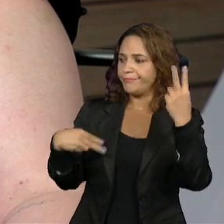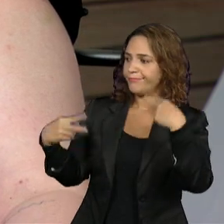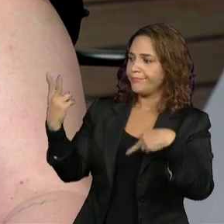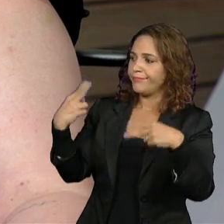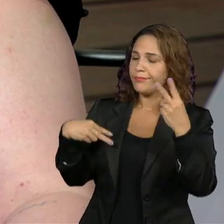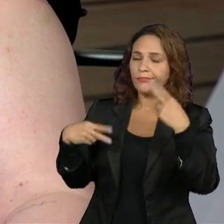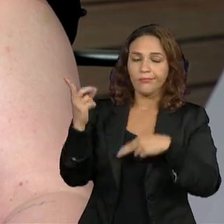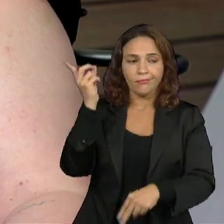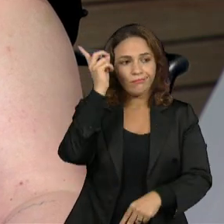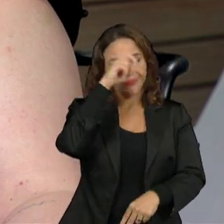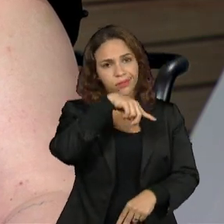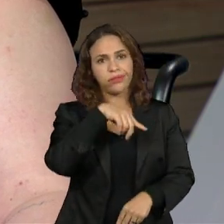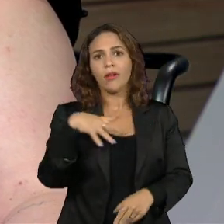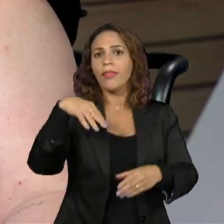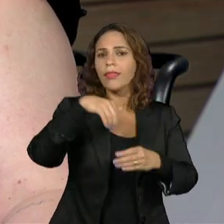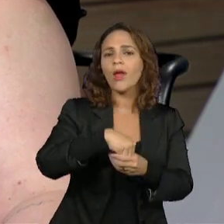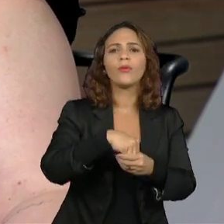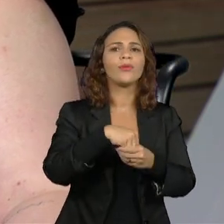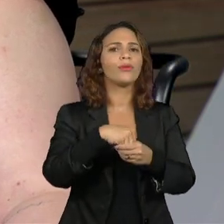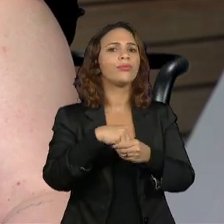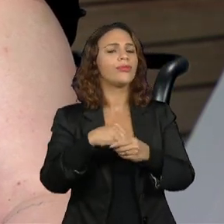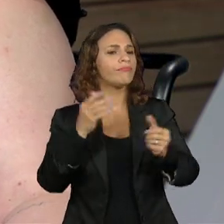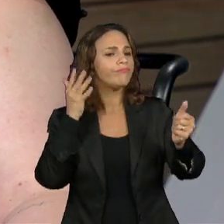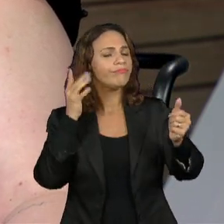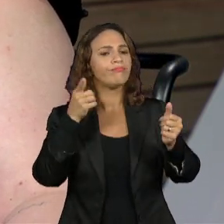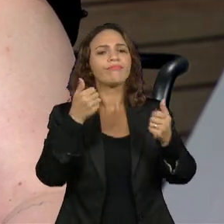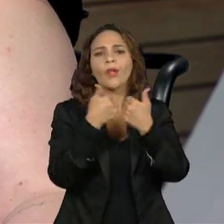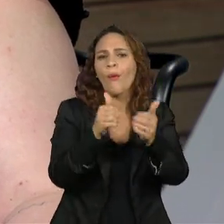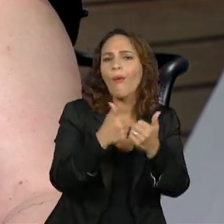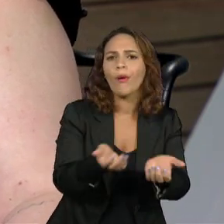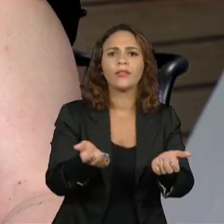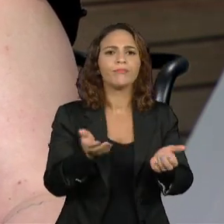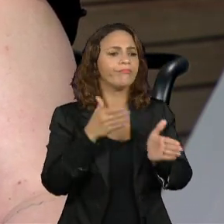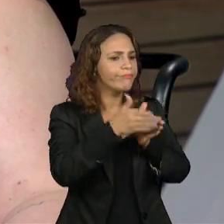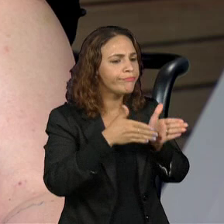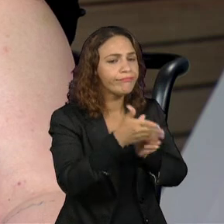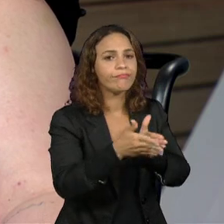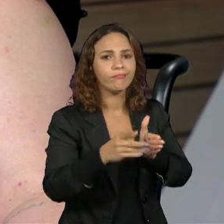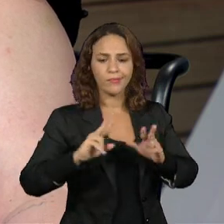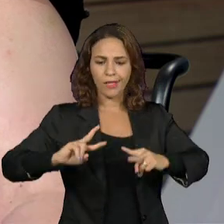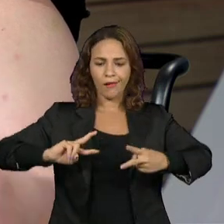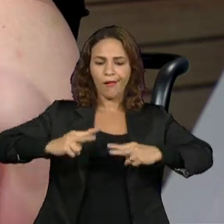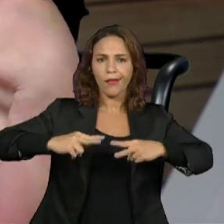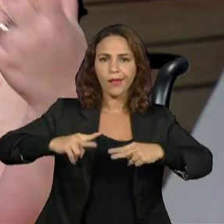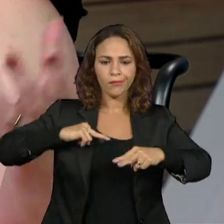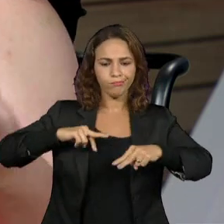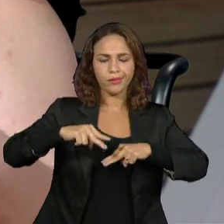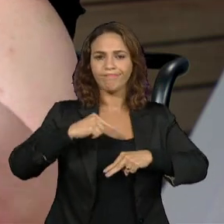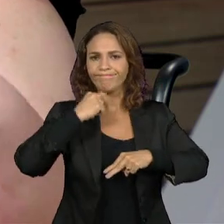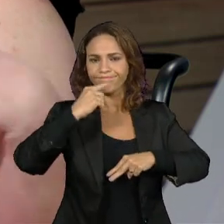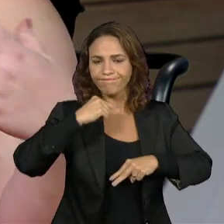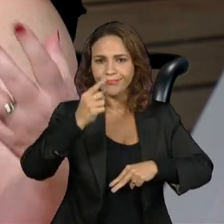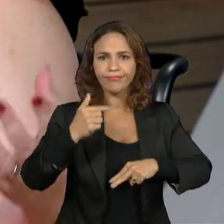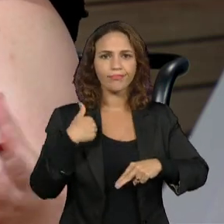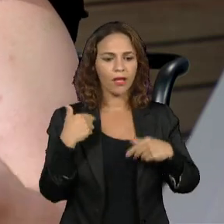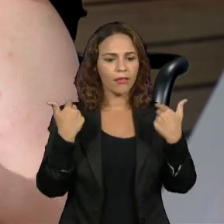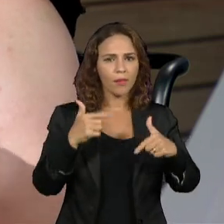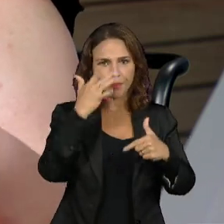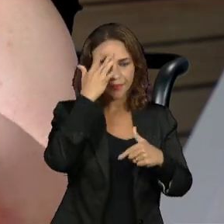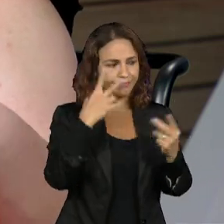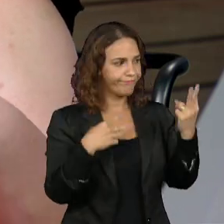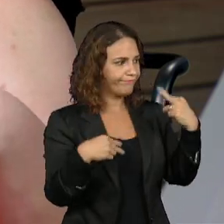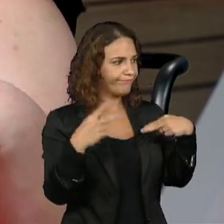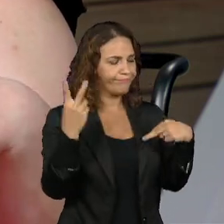num transporte público, seja para passar numa catraca, seja para poder ir trabalhar, seja no ambiente de trabalho, onde as